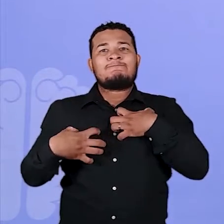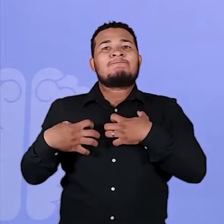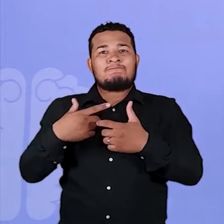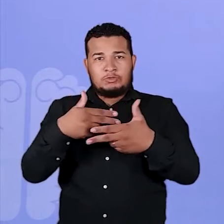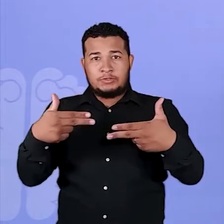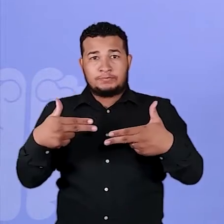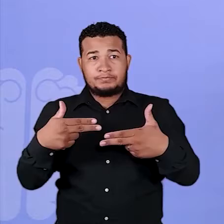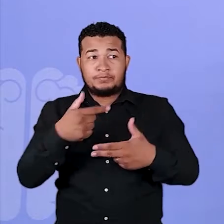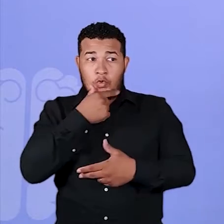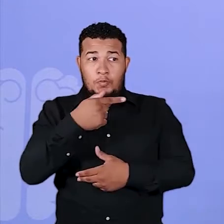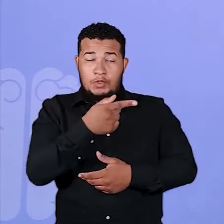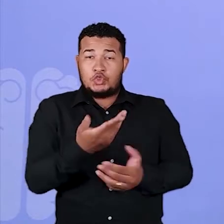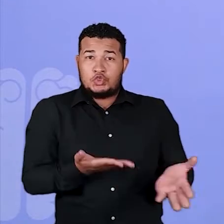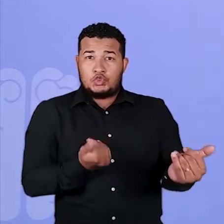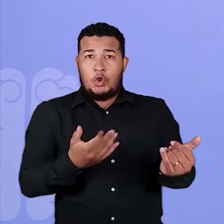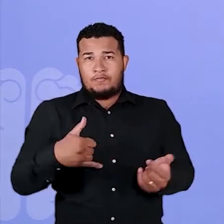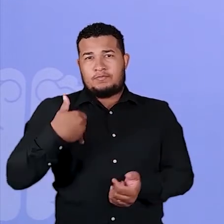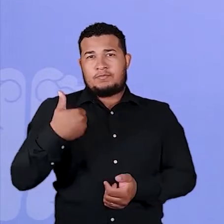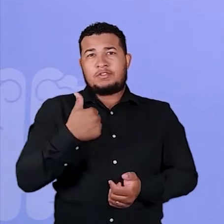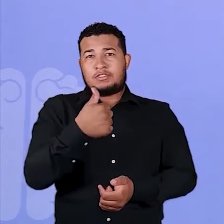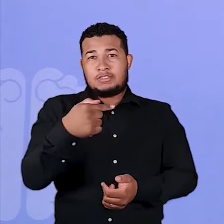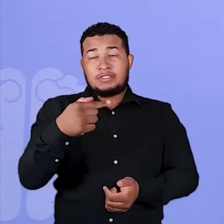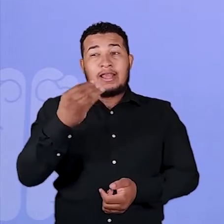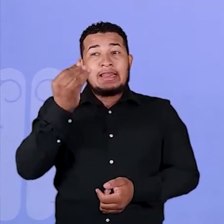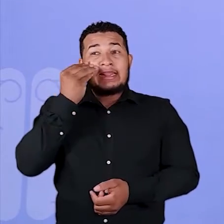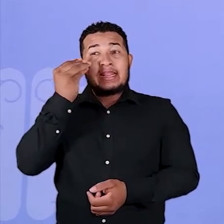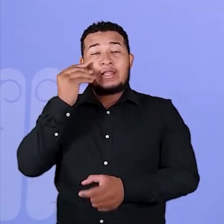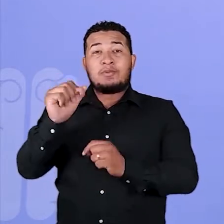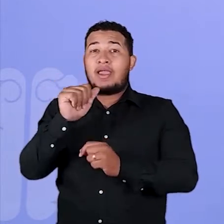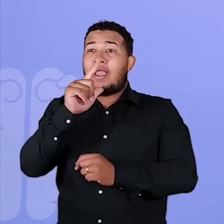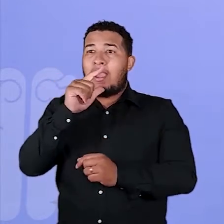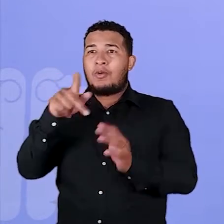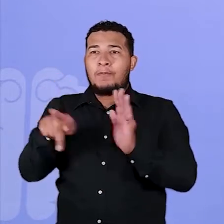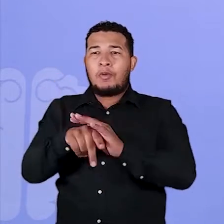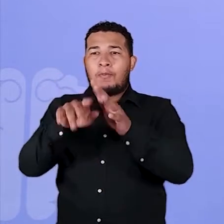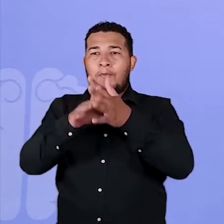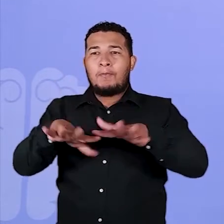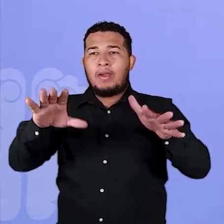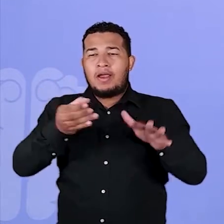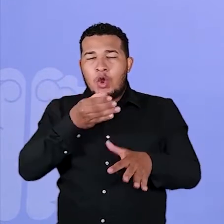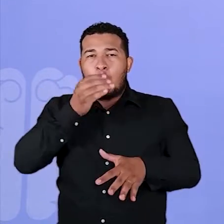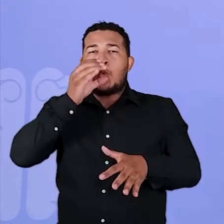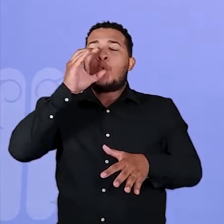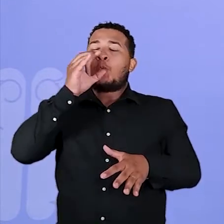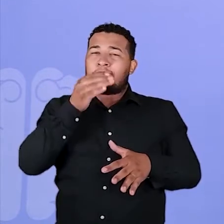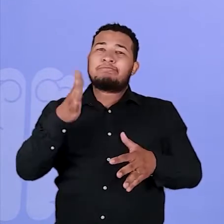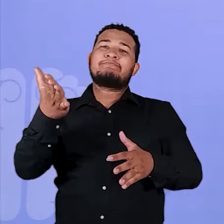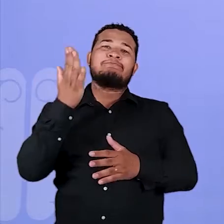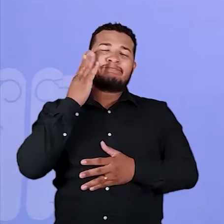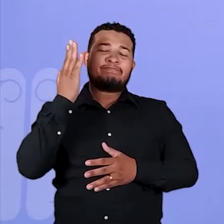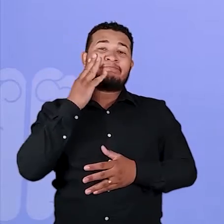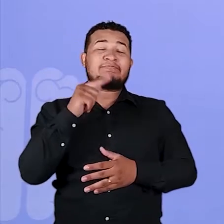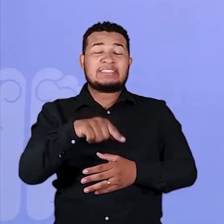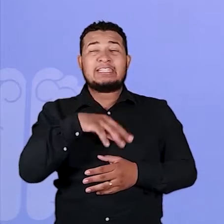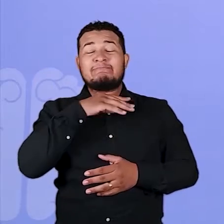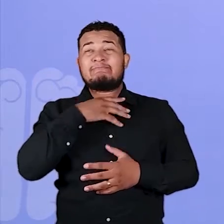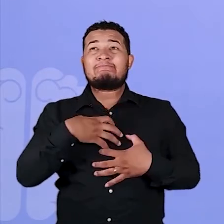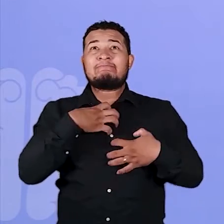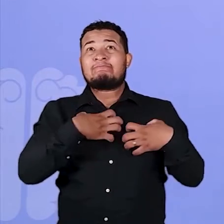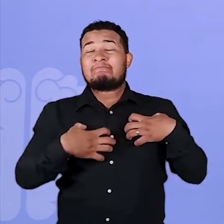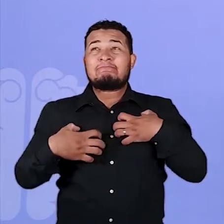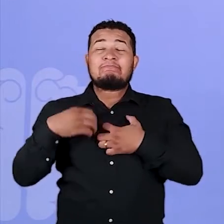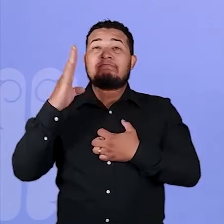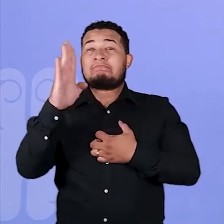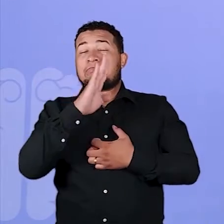sobreviver. Esse jovem de 17 anos tenta beber água do mar. Obviamente, isso faz um mal enorme para ele,